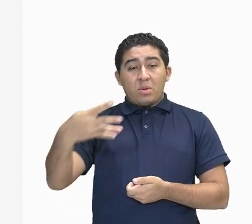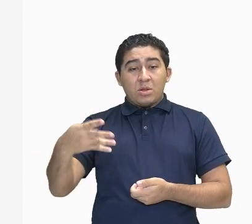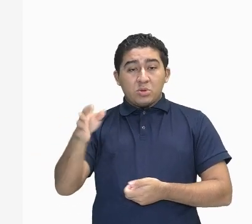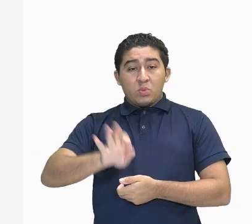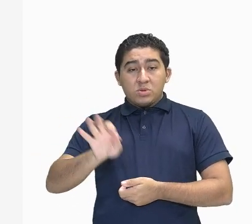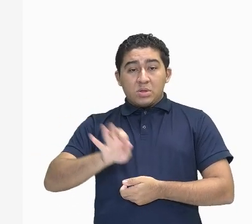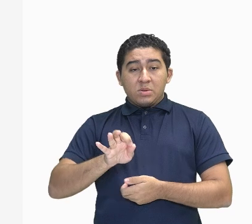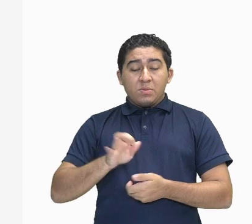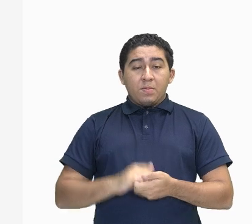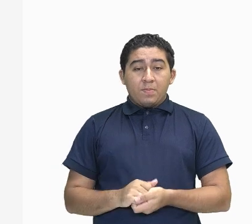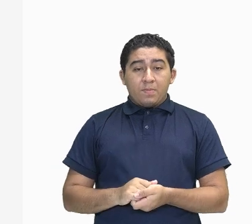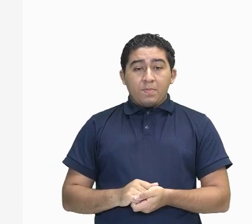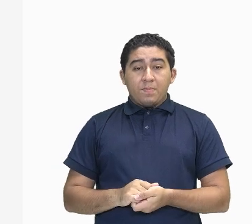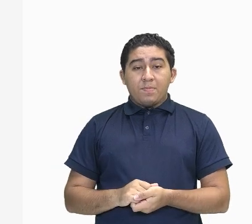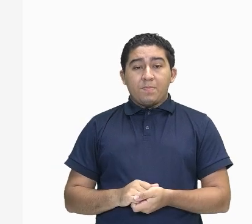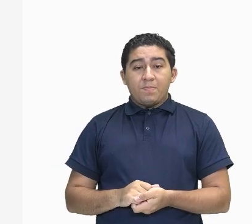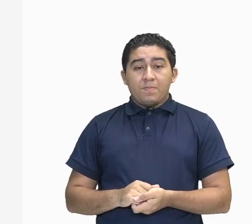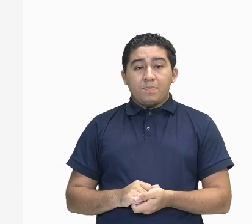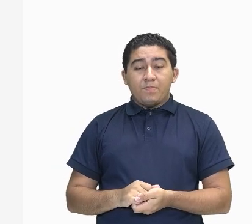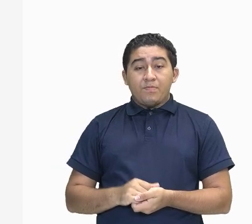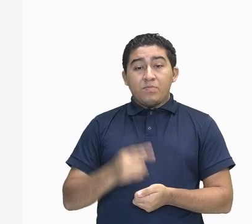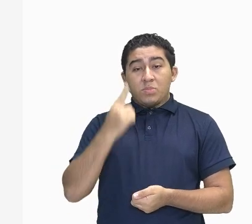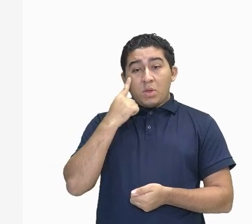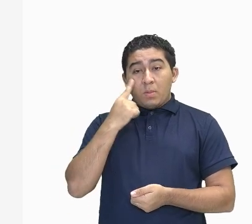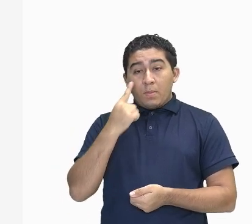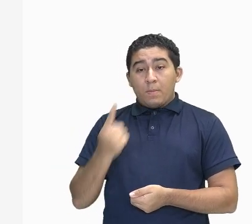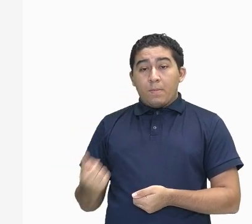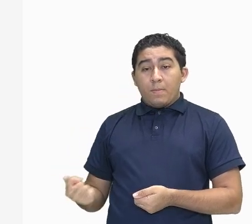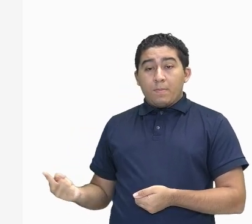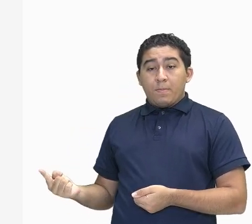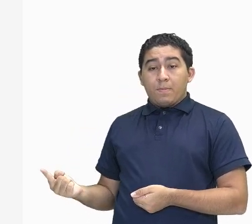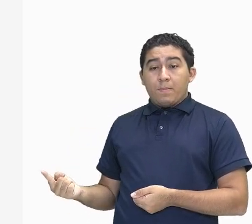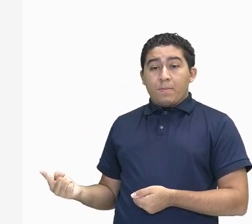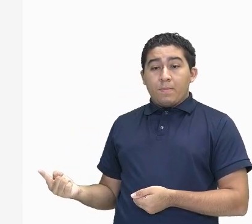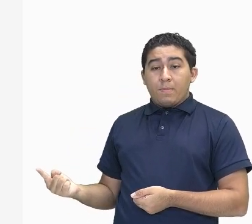15,4%, né? Olha só, a Nordeste vai ser a maior, com